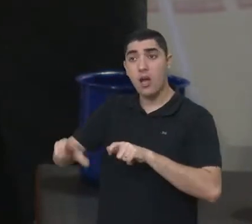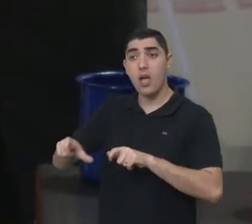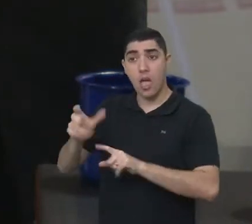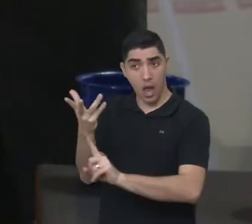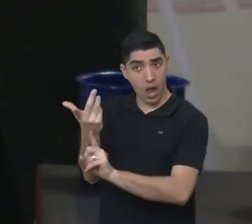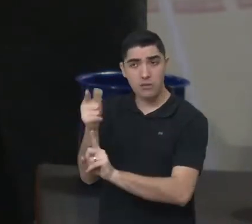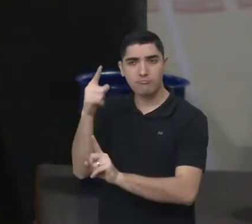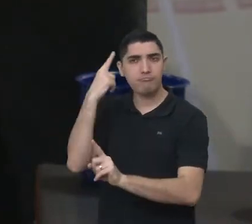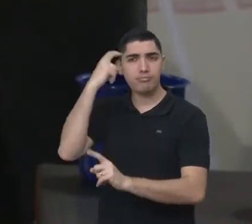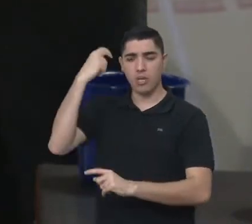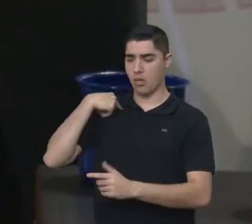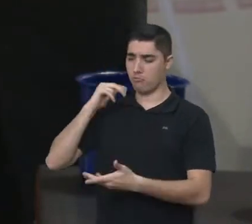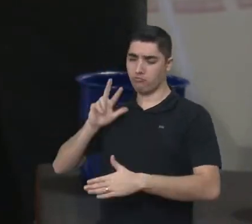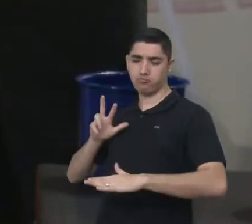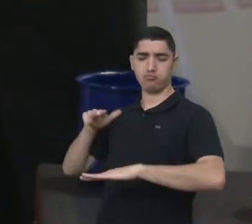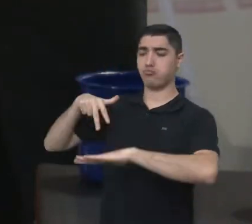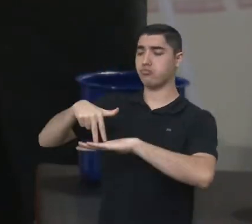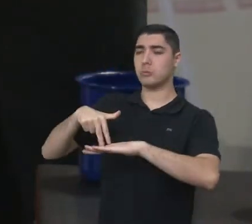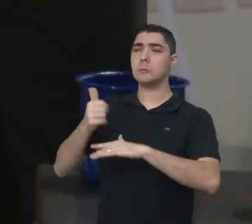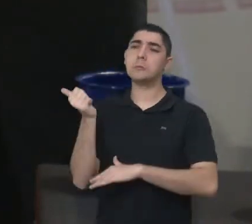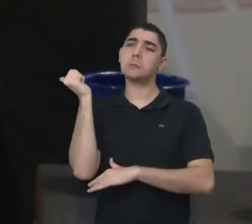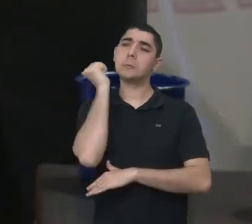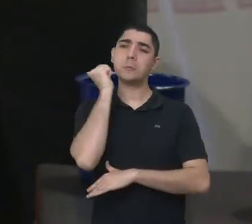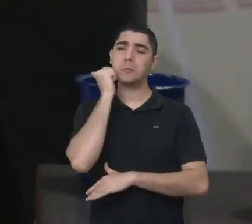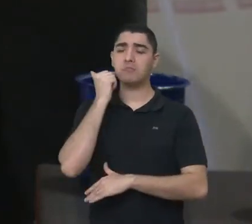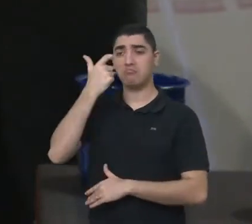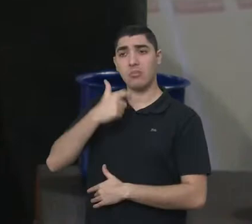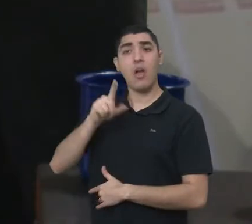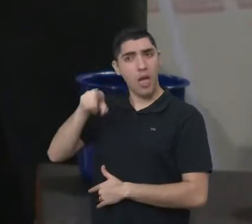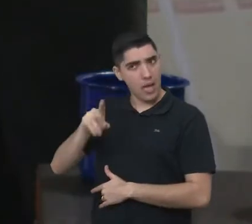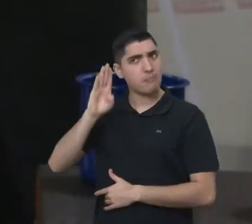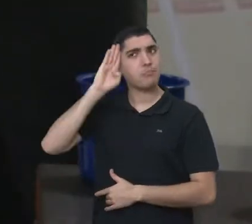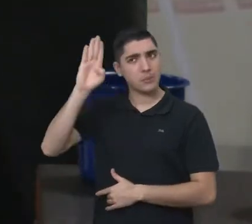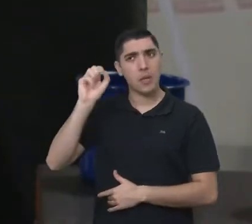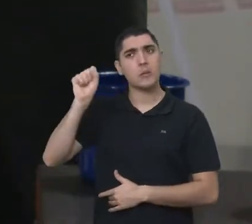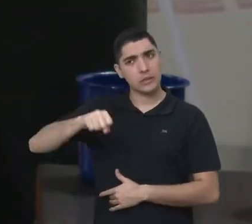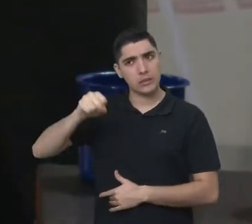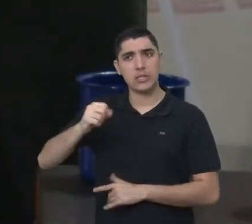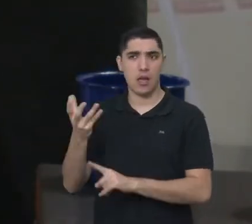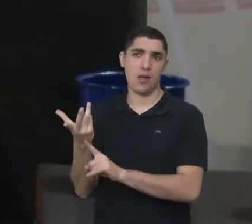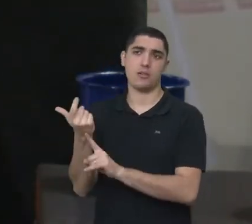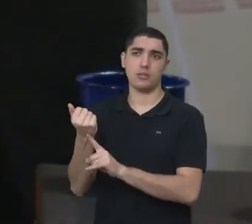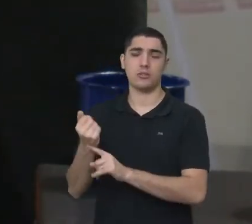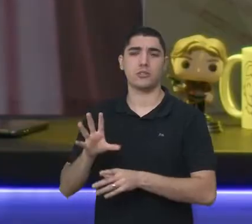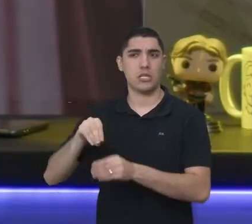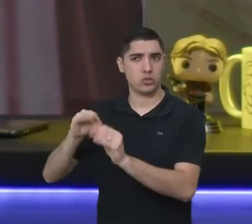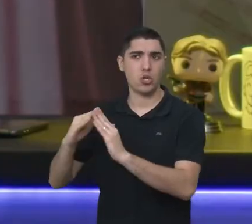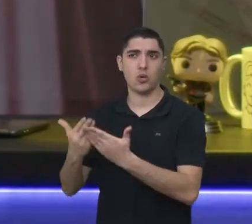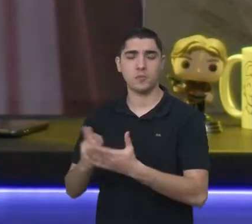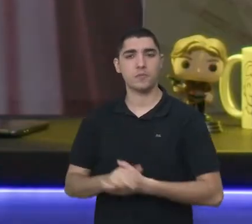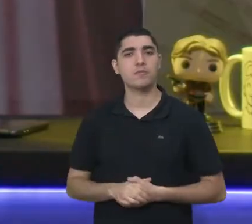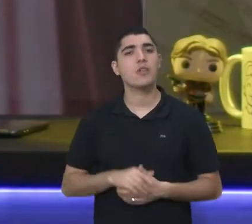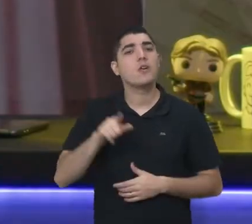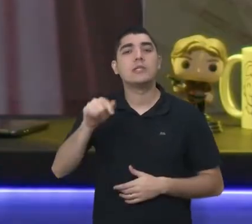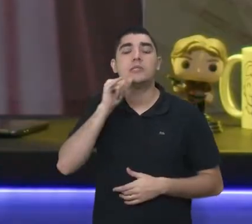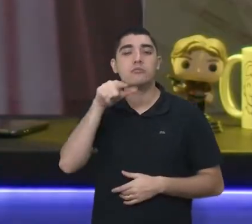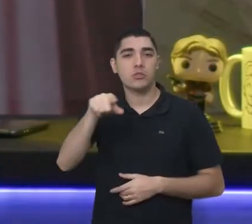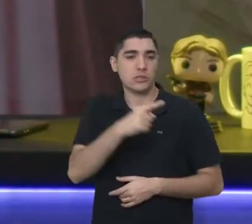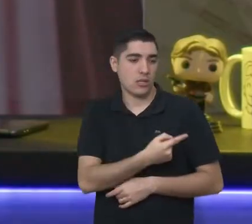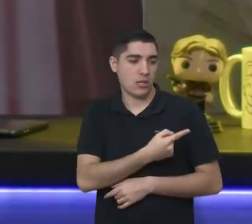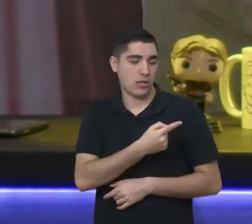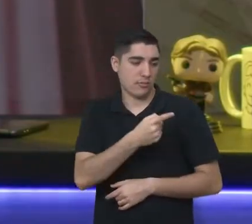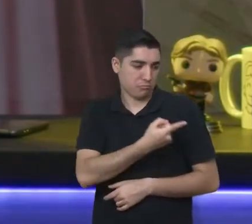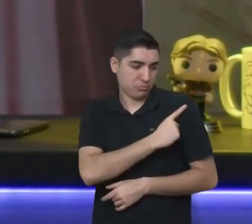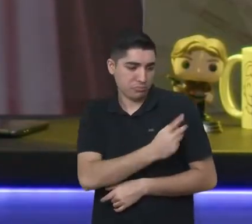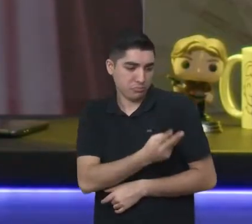ser desinibido, eu acho que é fundamental, sim, importante. E só pra eu entender, você já saiu do seu colegial, terminou o